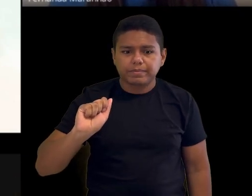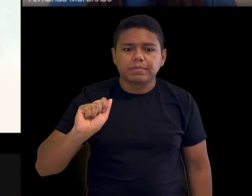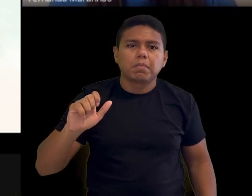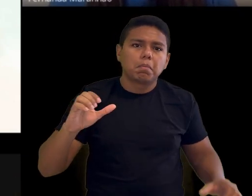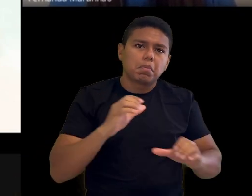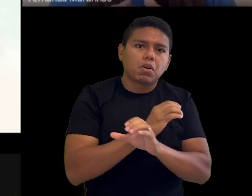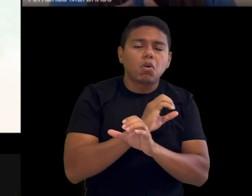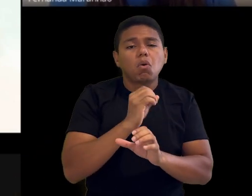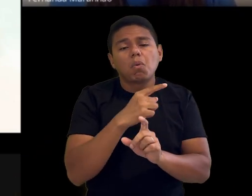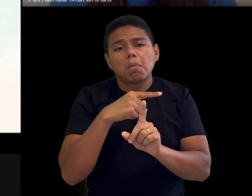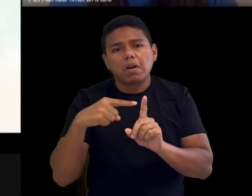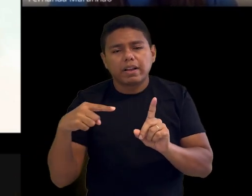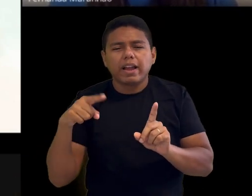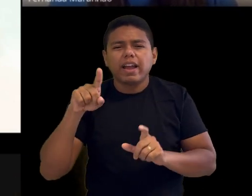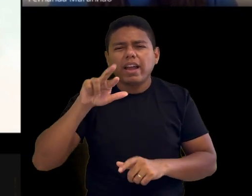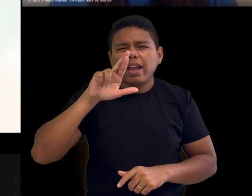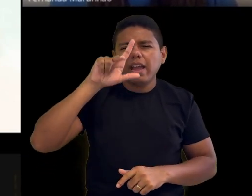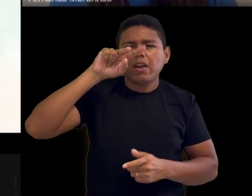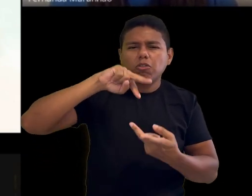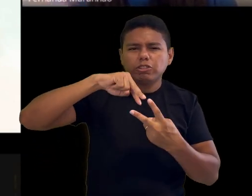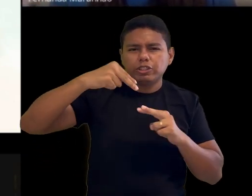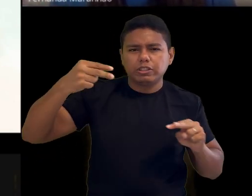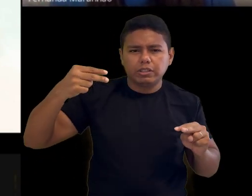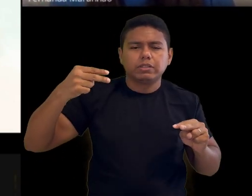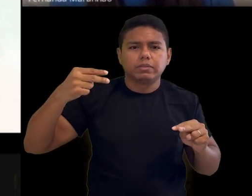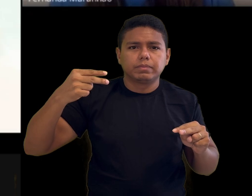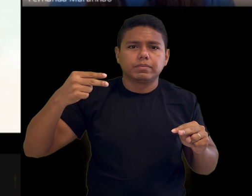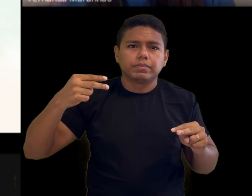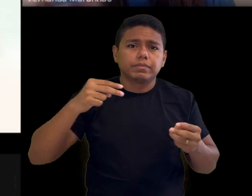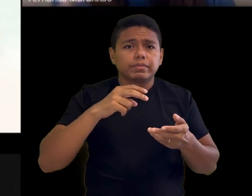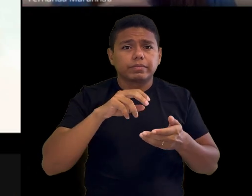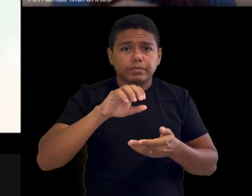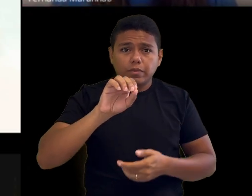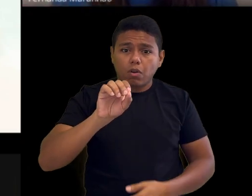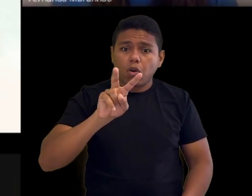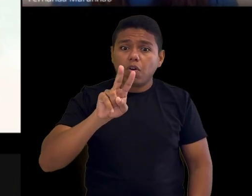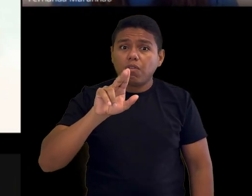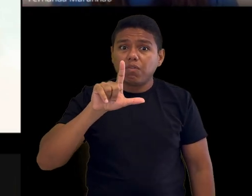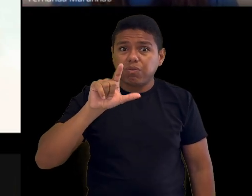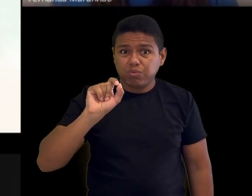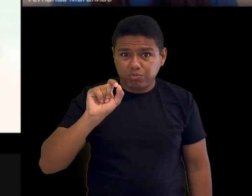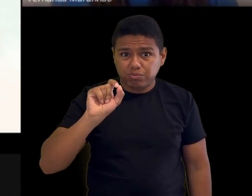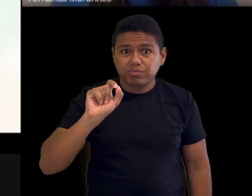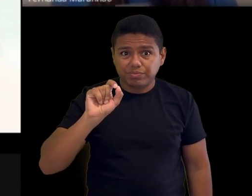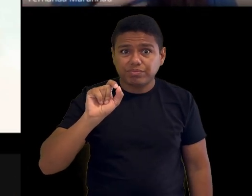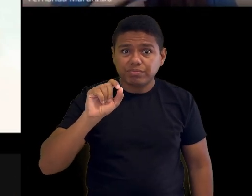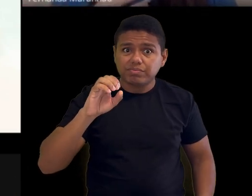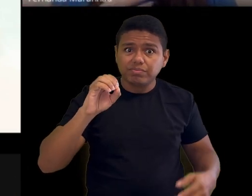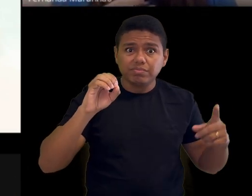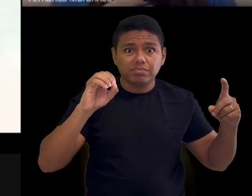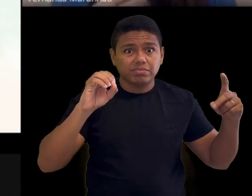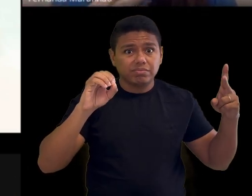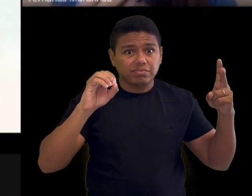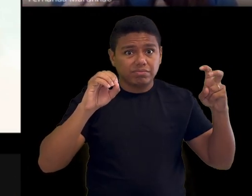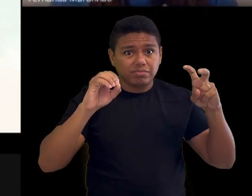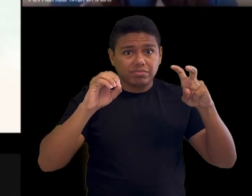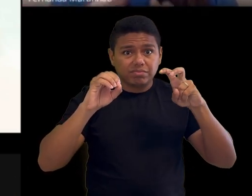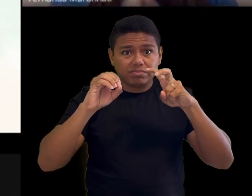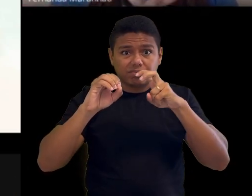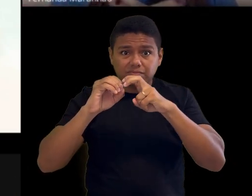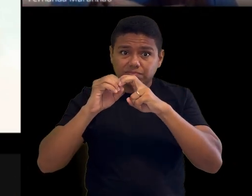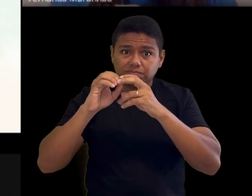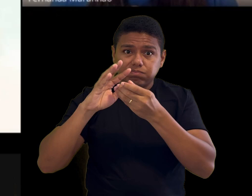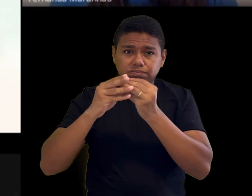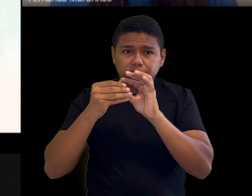seja porque um óvulo anucleado foi fecundado por 2 espermatozoides. Então, é o que acontece, por